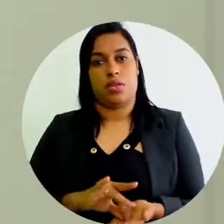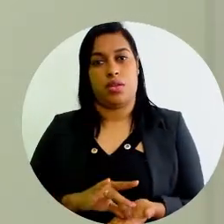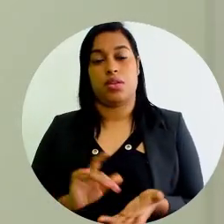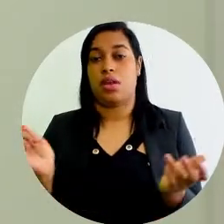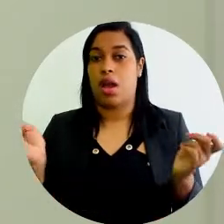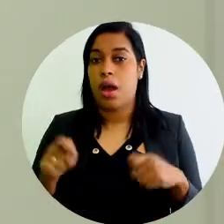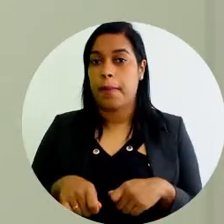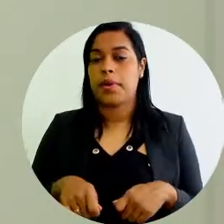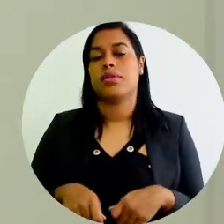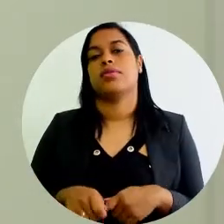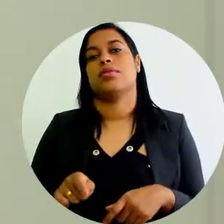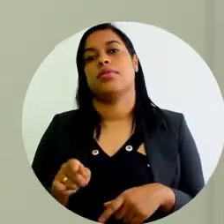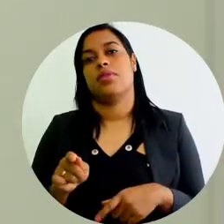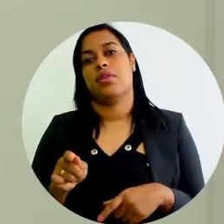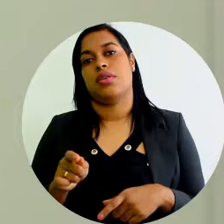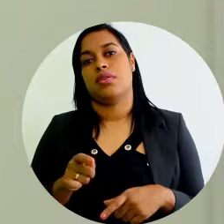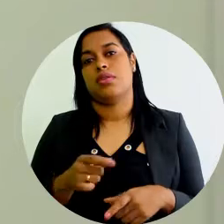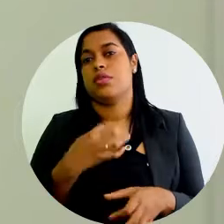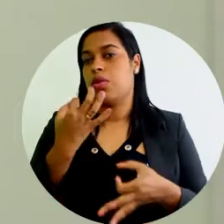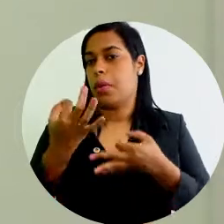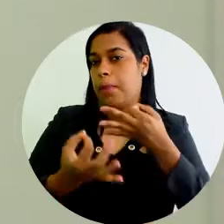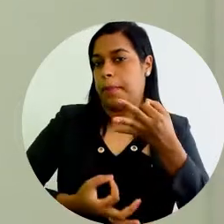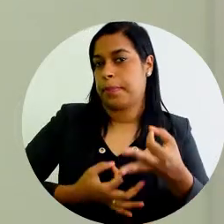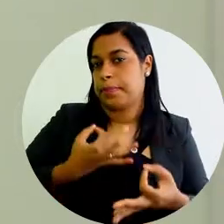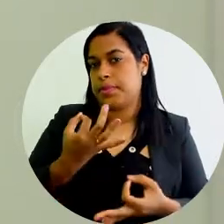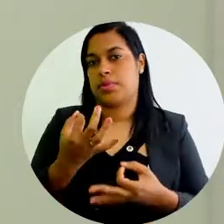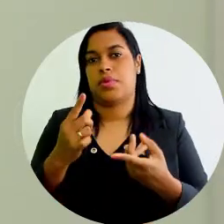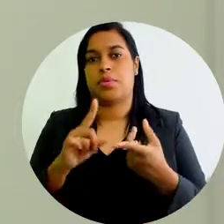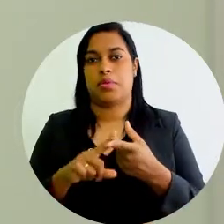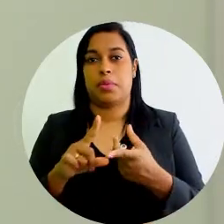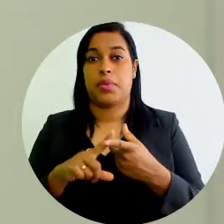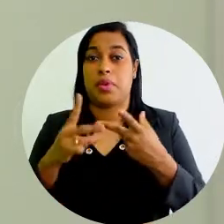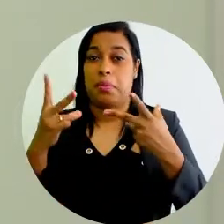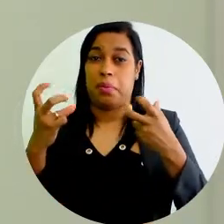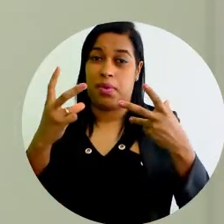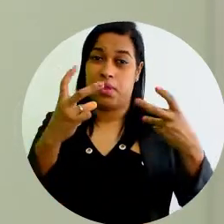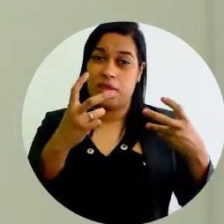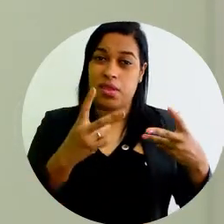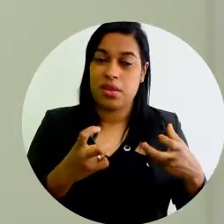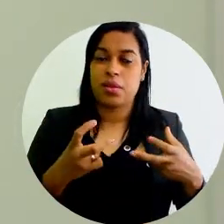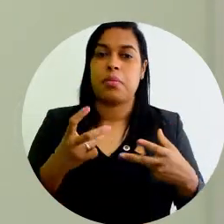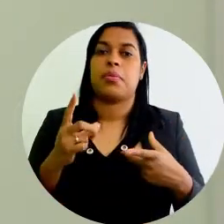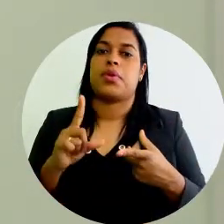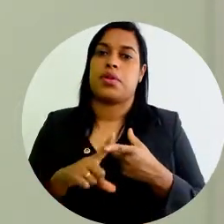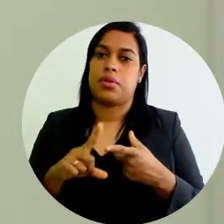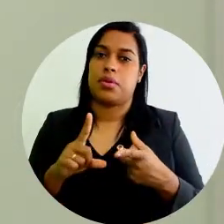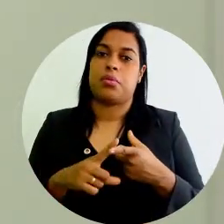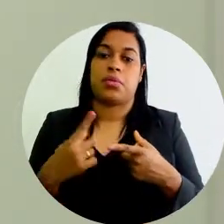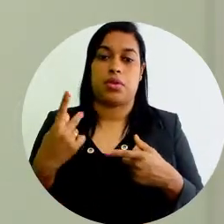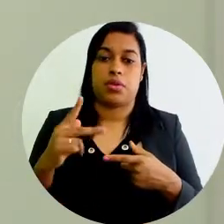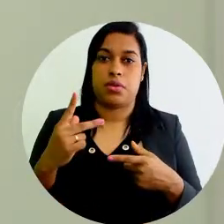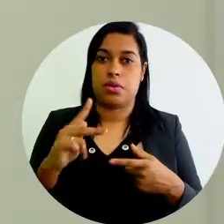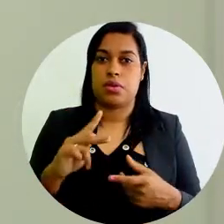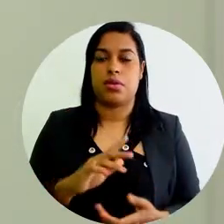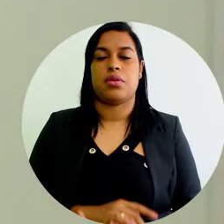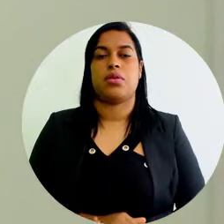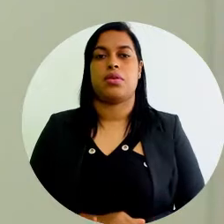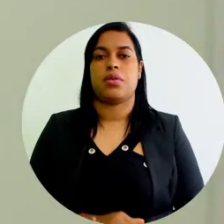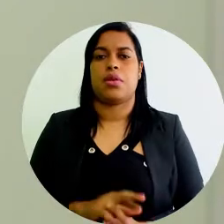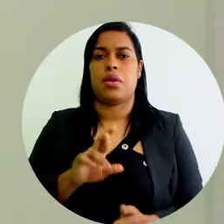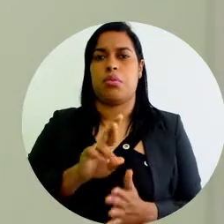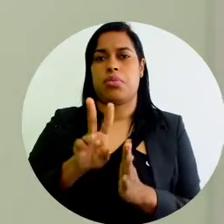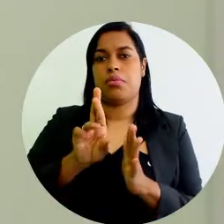sua realidade, a capacidade crítica de perceber e de se perceber dentro